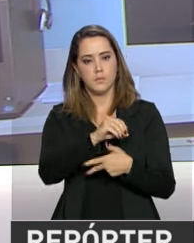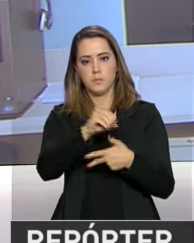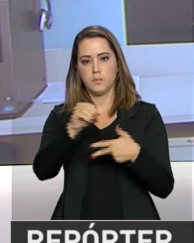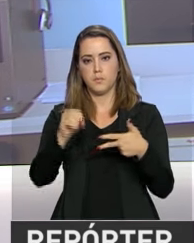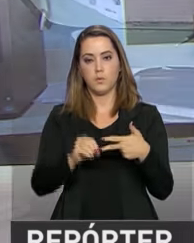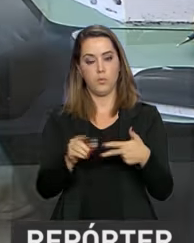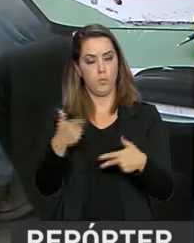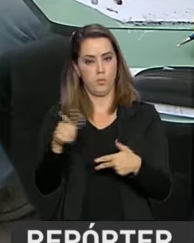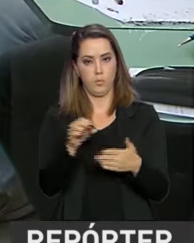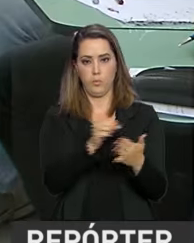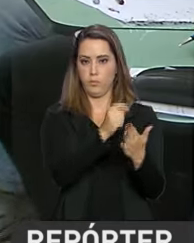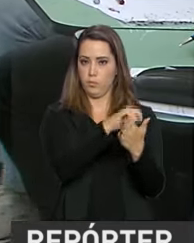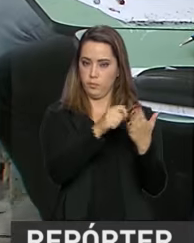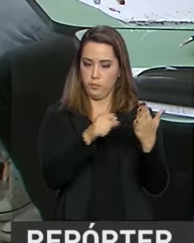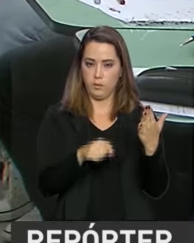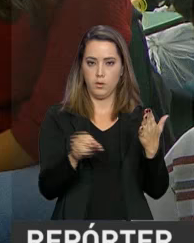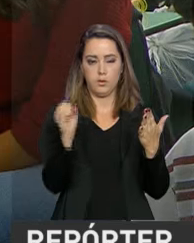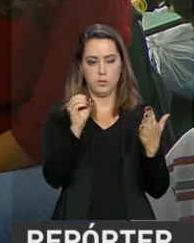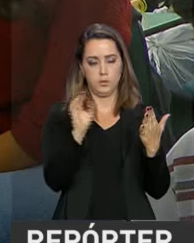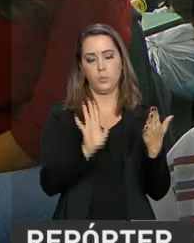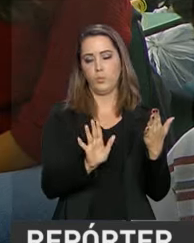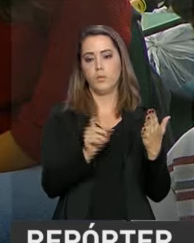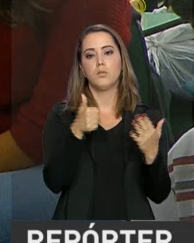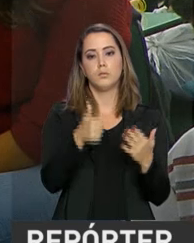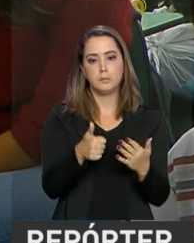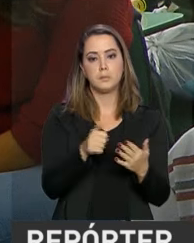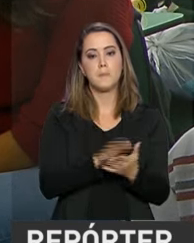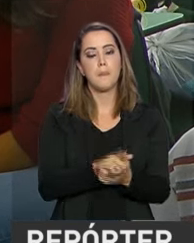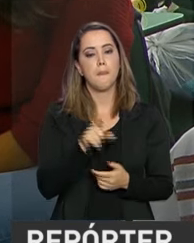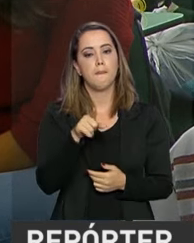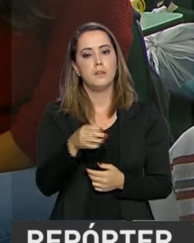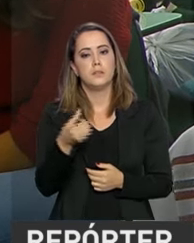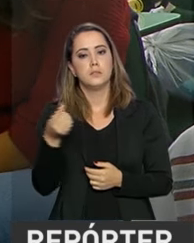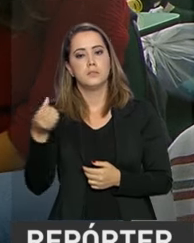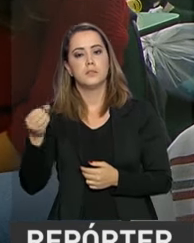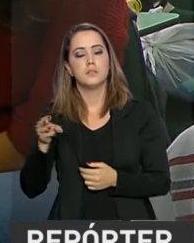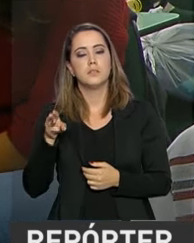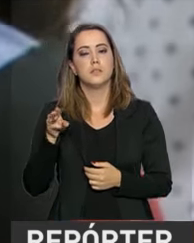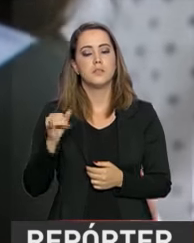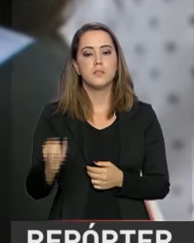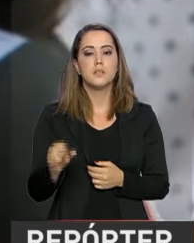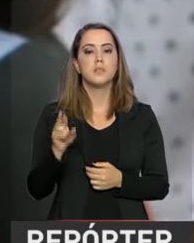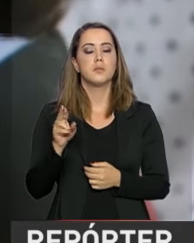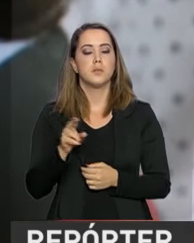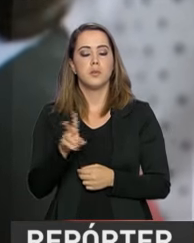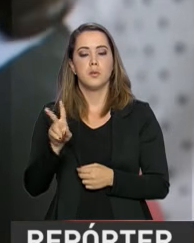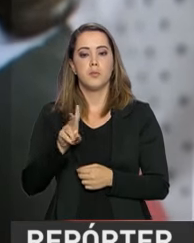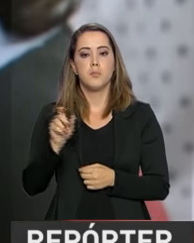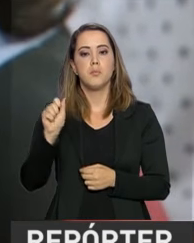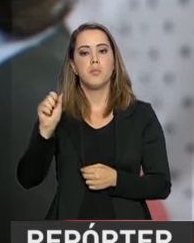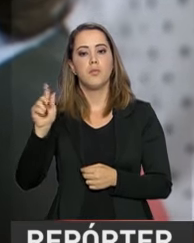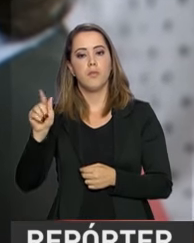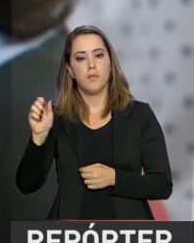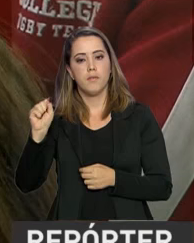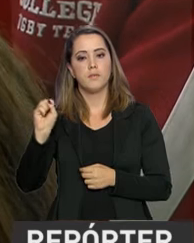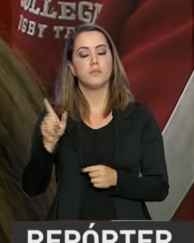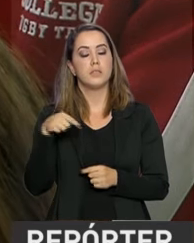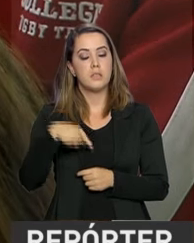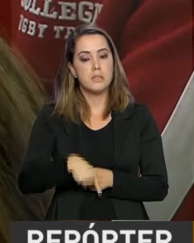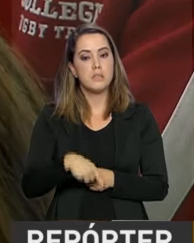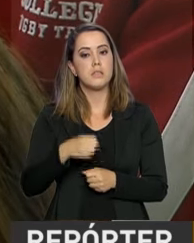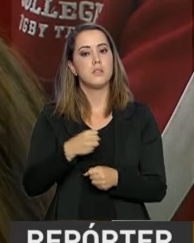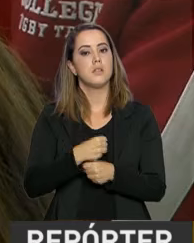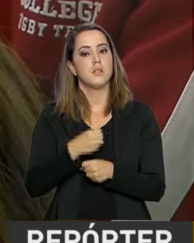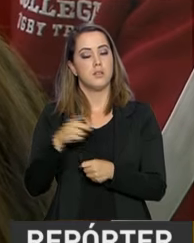redação. São mais de 56.000 vagas em 65 instituições públicas de ensino superior para o segundo semestre deste